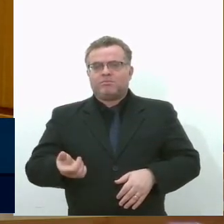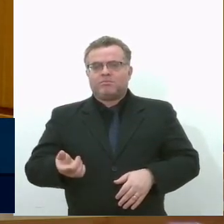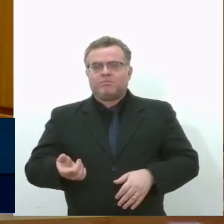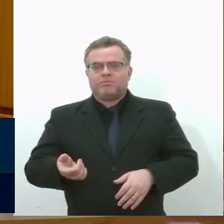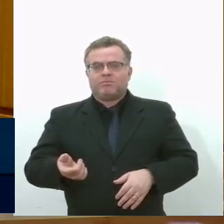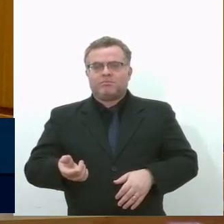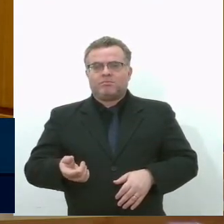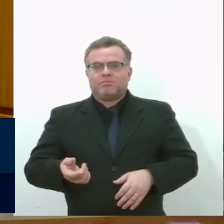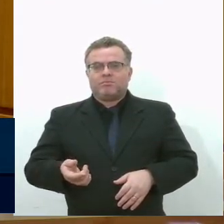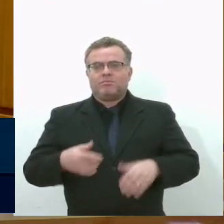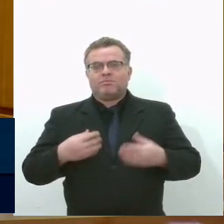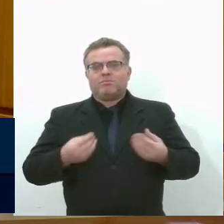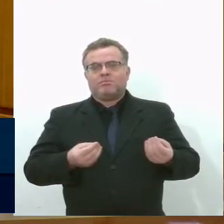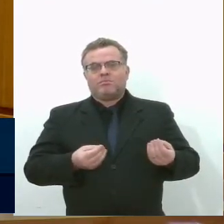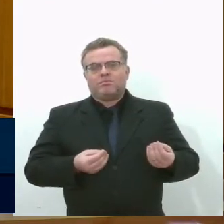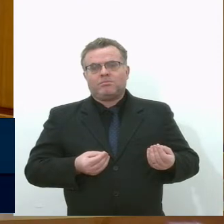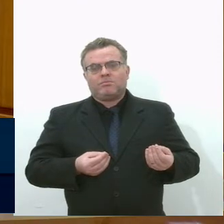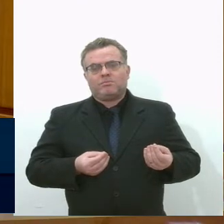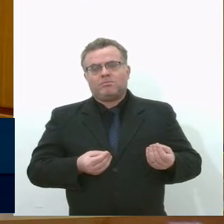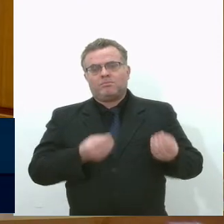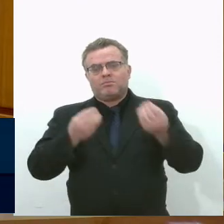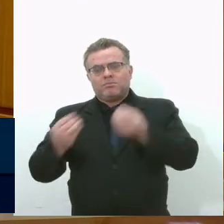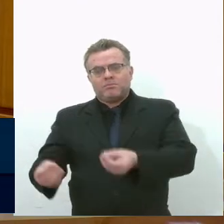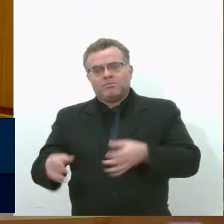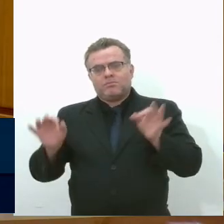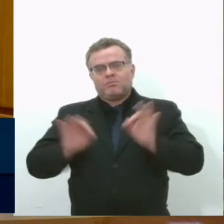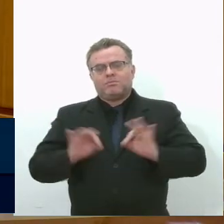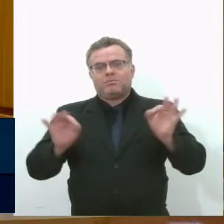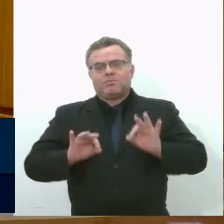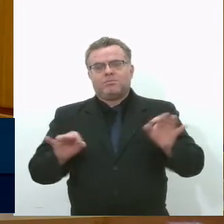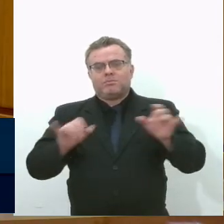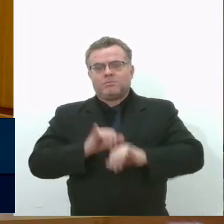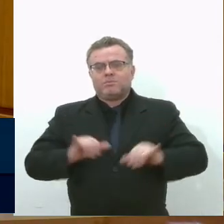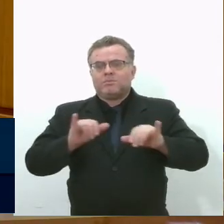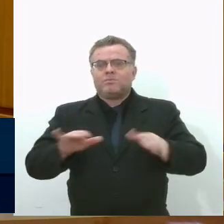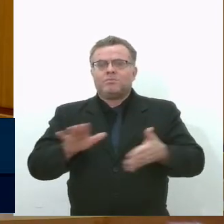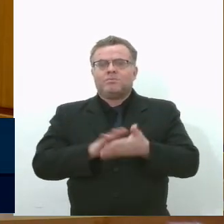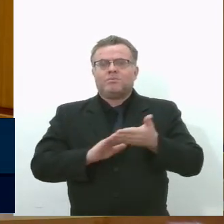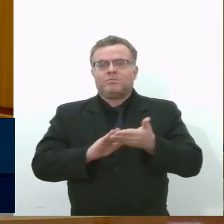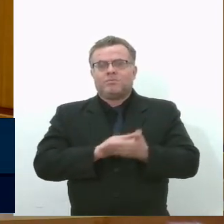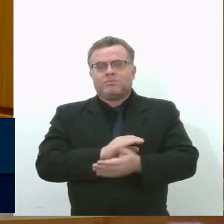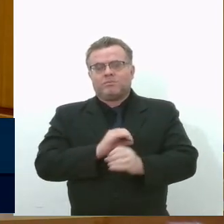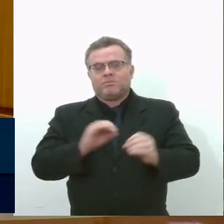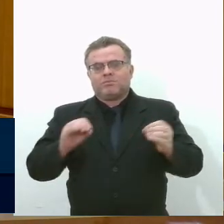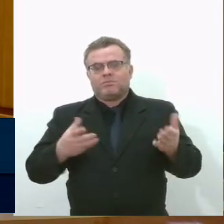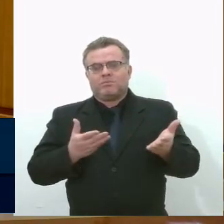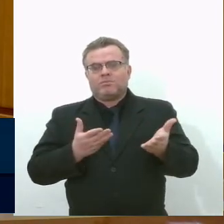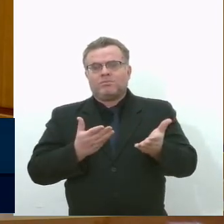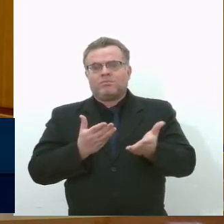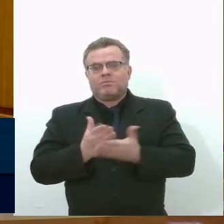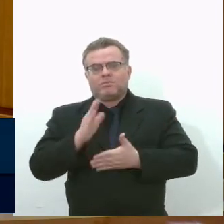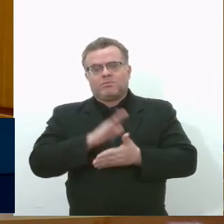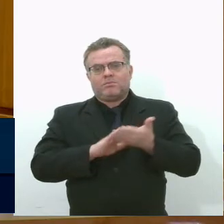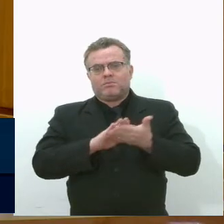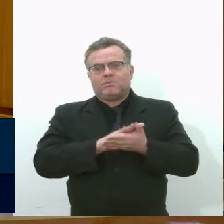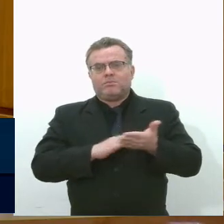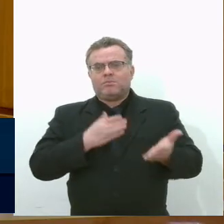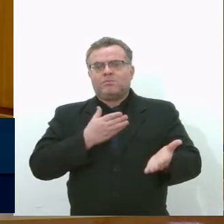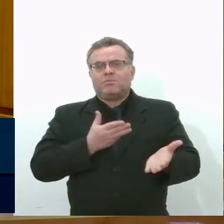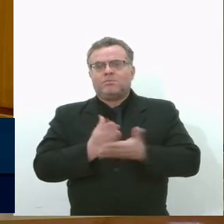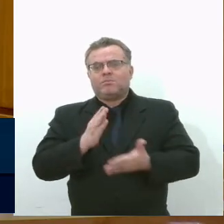não mandou para esta casa, e eu não tenho notícia de aprovação ou de reprovação,